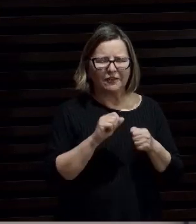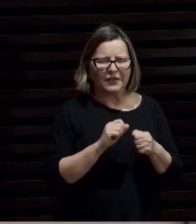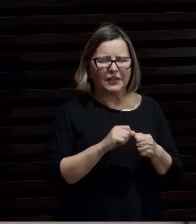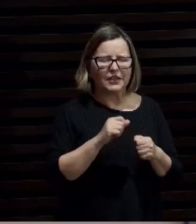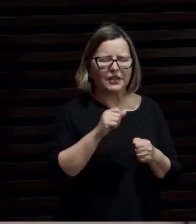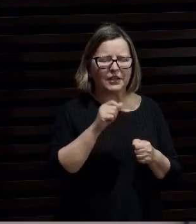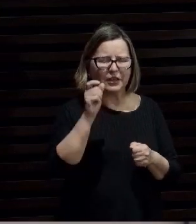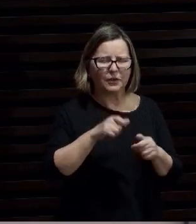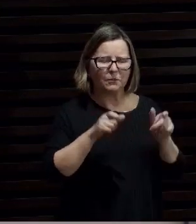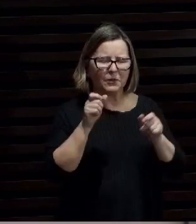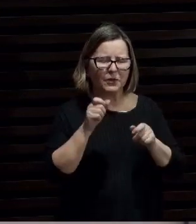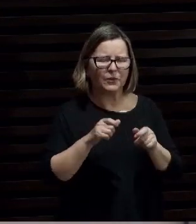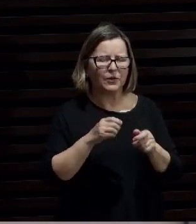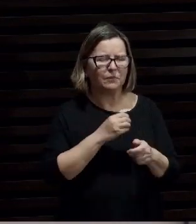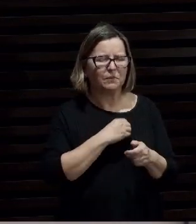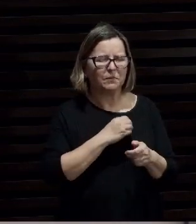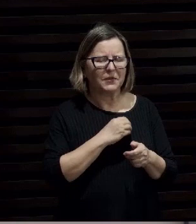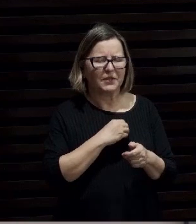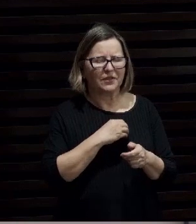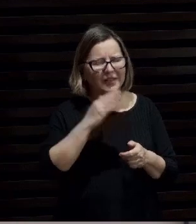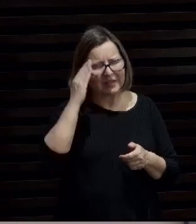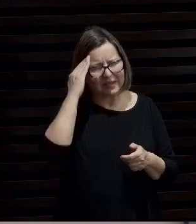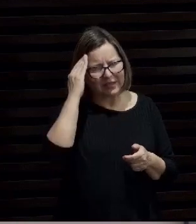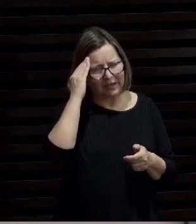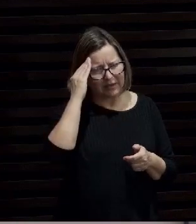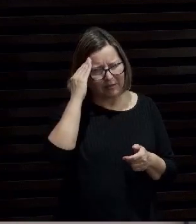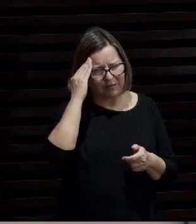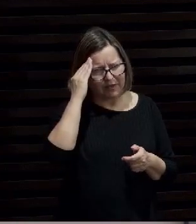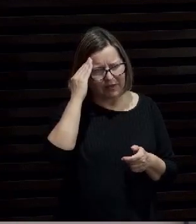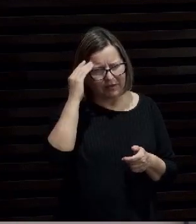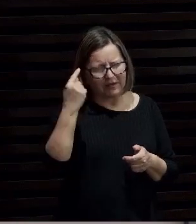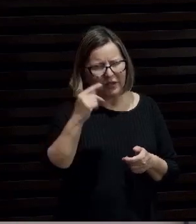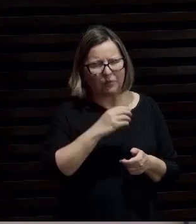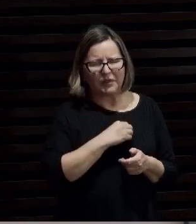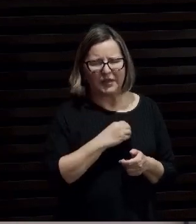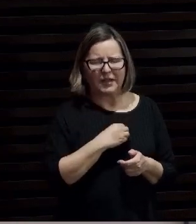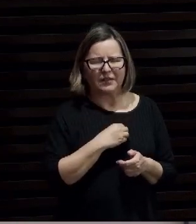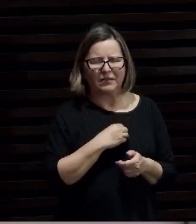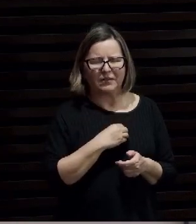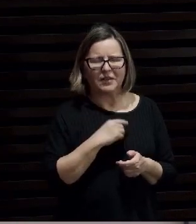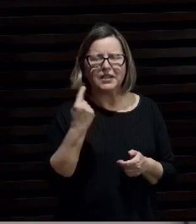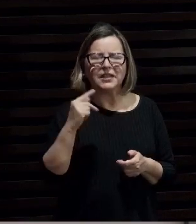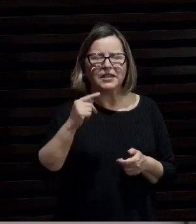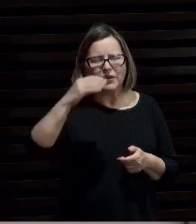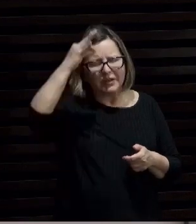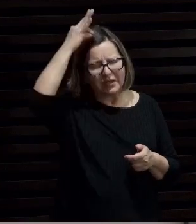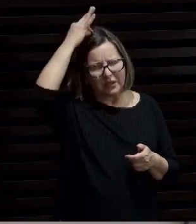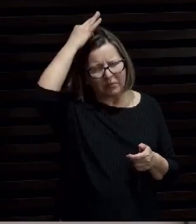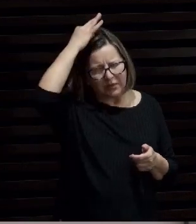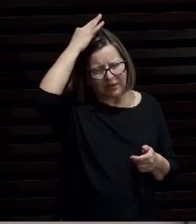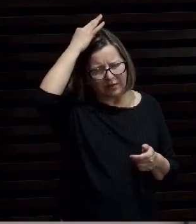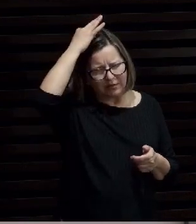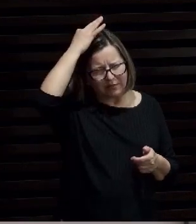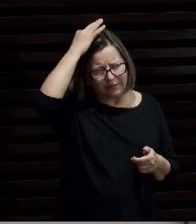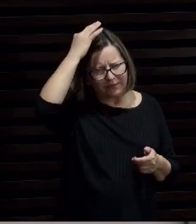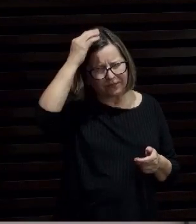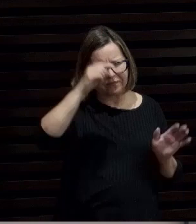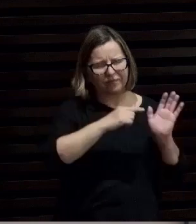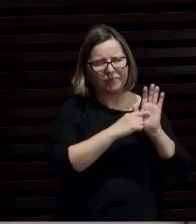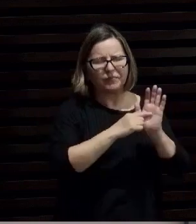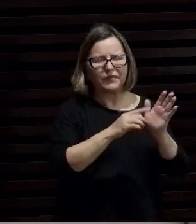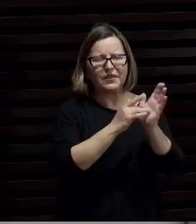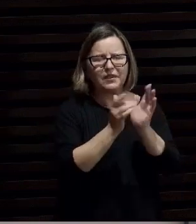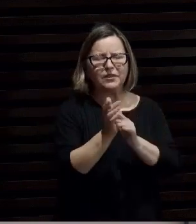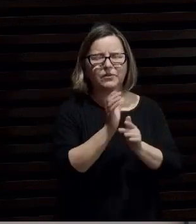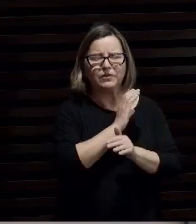E o teu mesmo Espírito, Senhor, é aquele que aponta para Jesus Cristo, o nosso Redentor. Convence